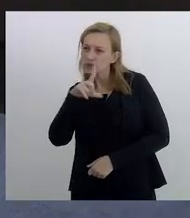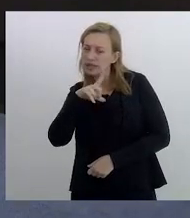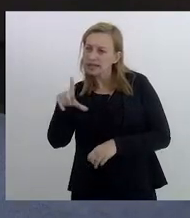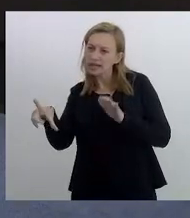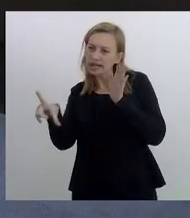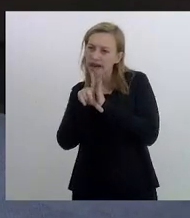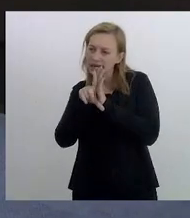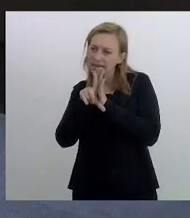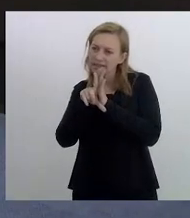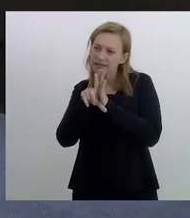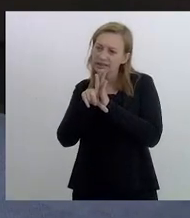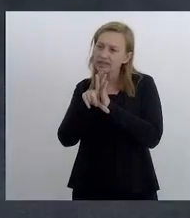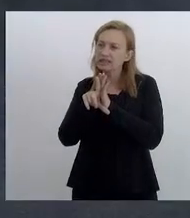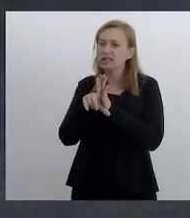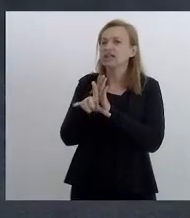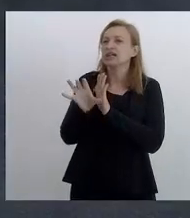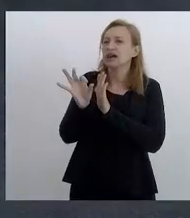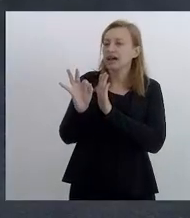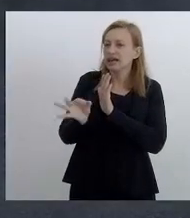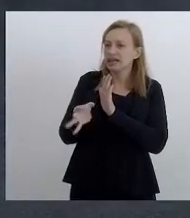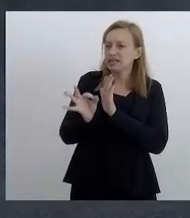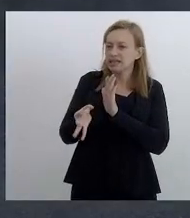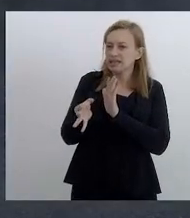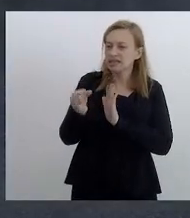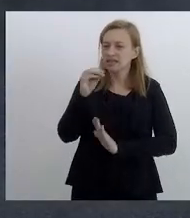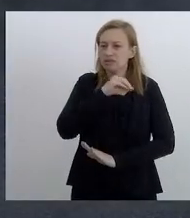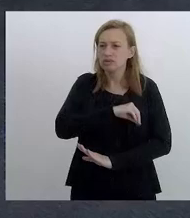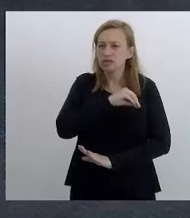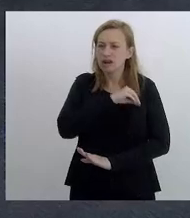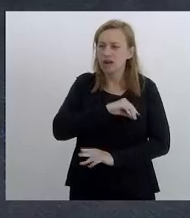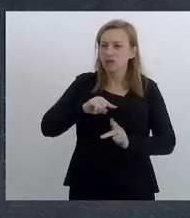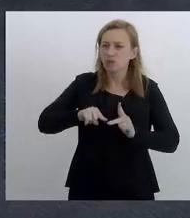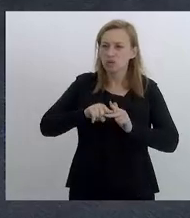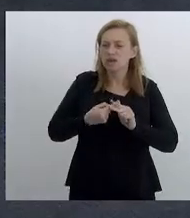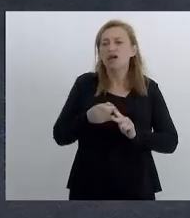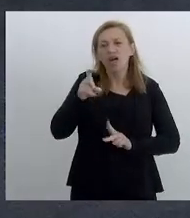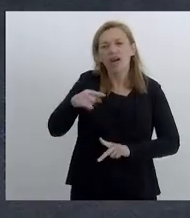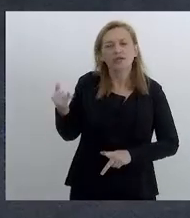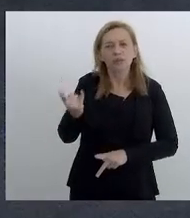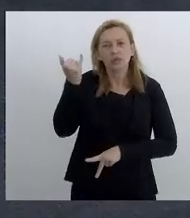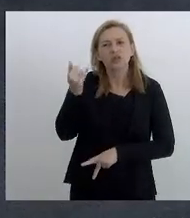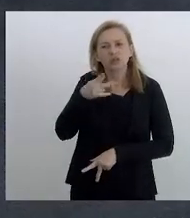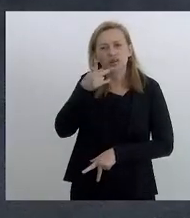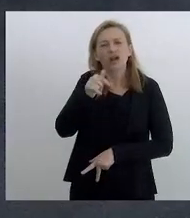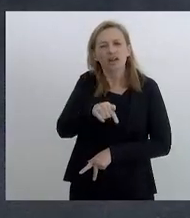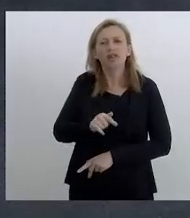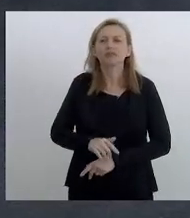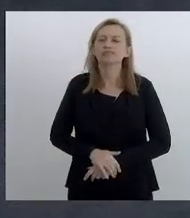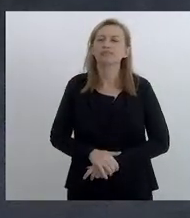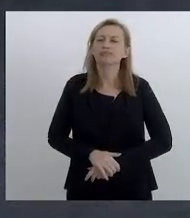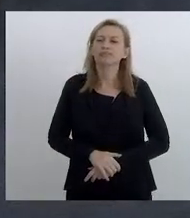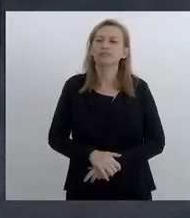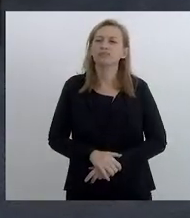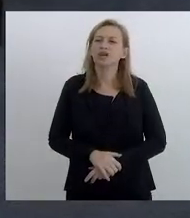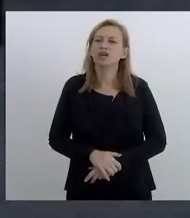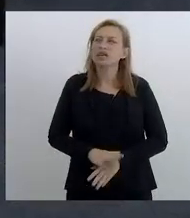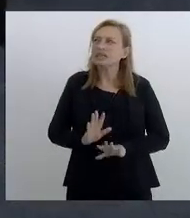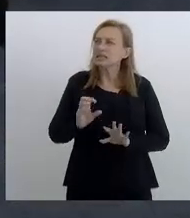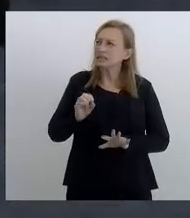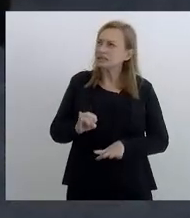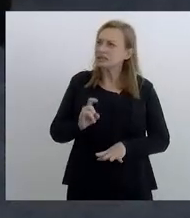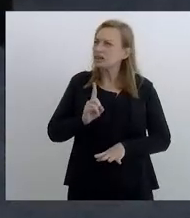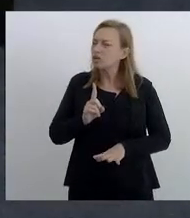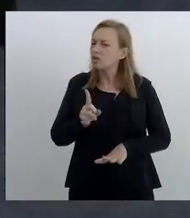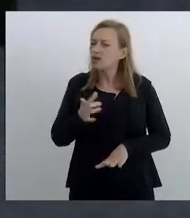lei a garantia da reposição salarial. É importante a gente falar isso aqui, porque senão a gente vai achar